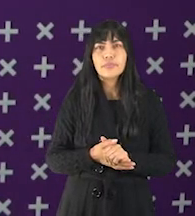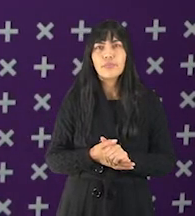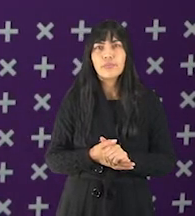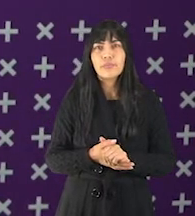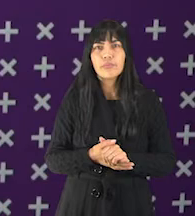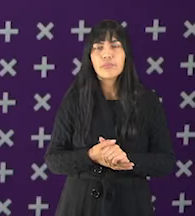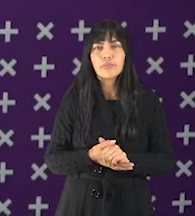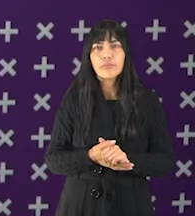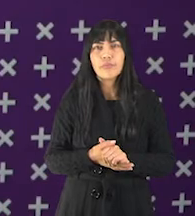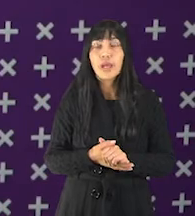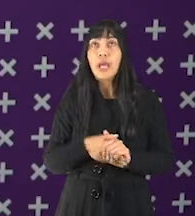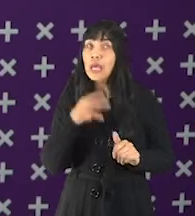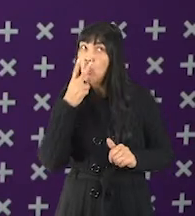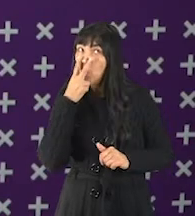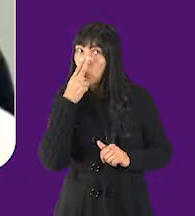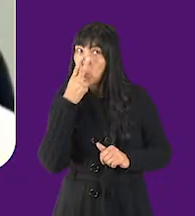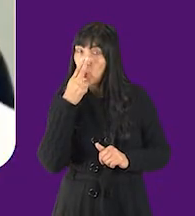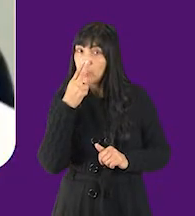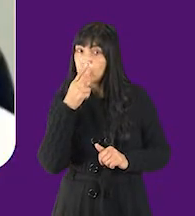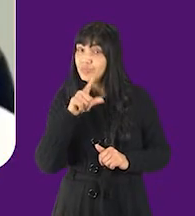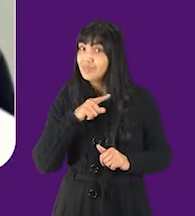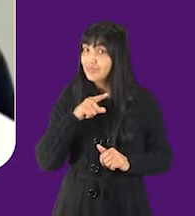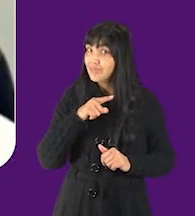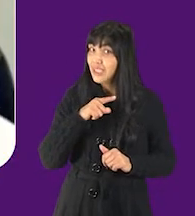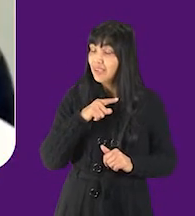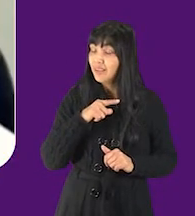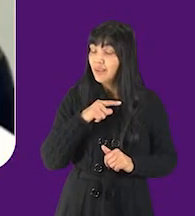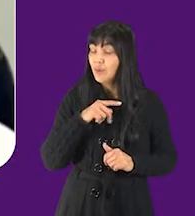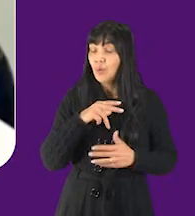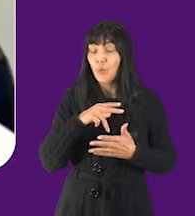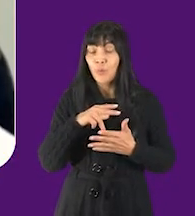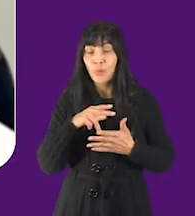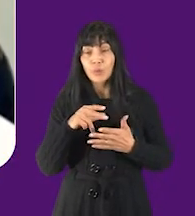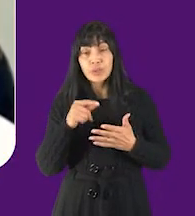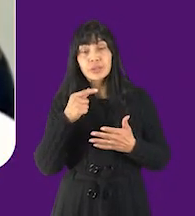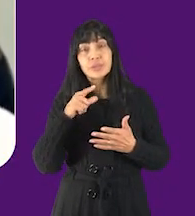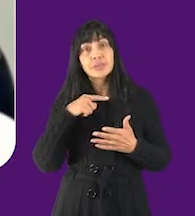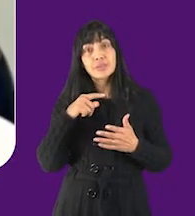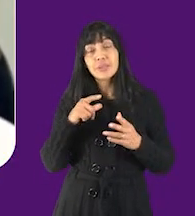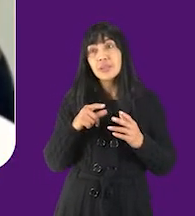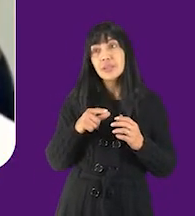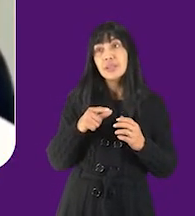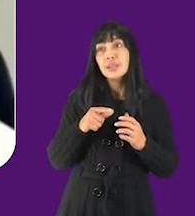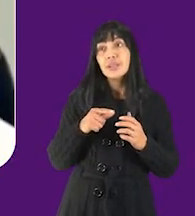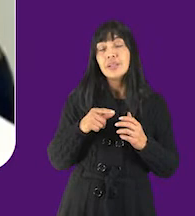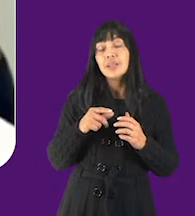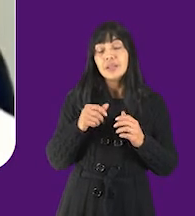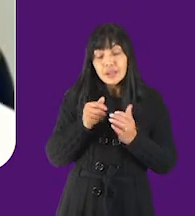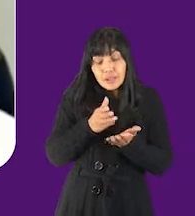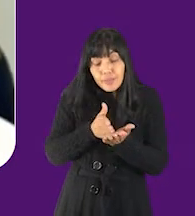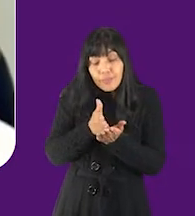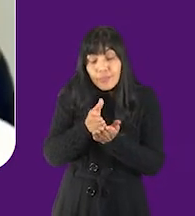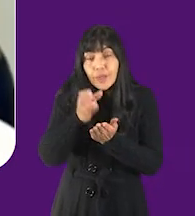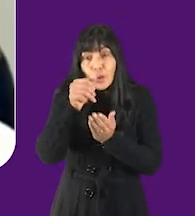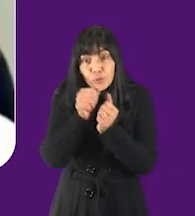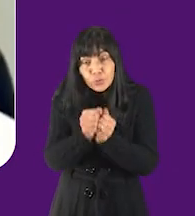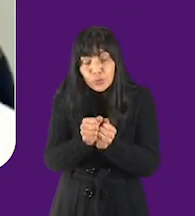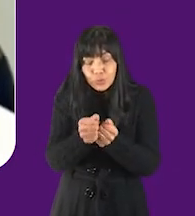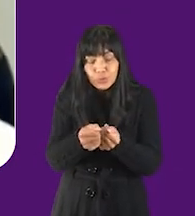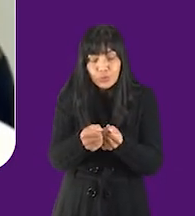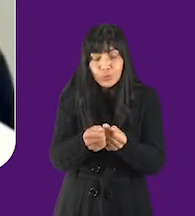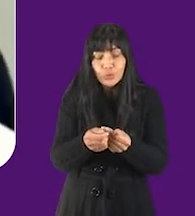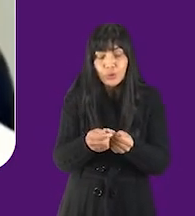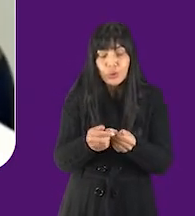Olha, eu acho que tem coisas que caminham junto com a tecnologia, né? O primeiro que eu falo é um soft skill que eu